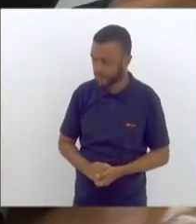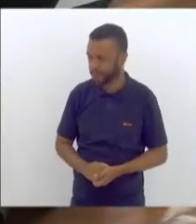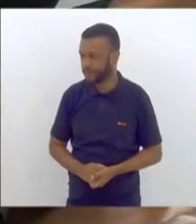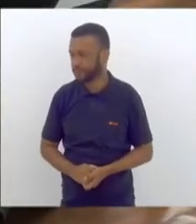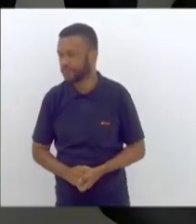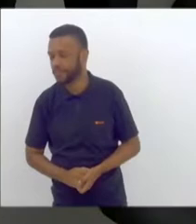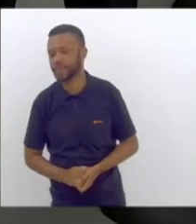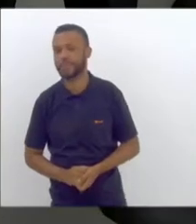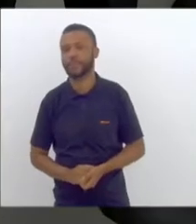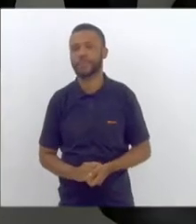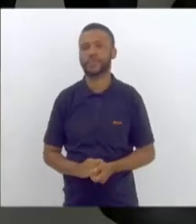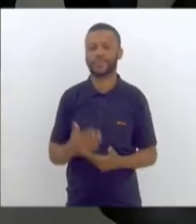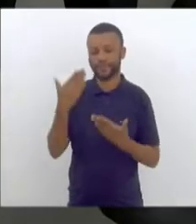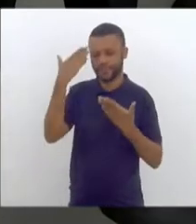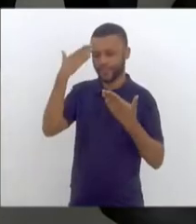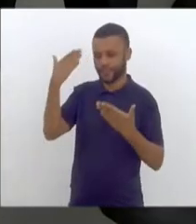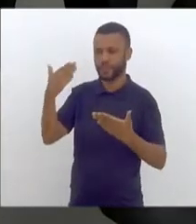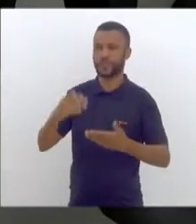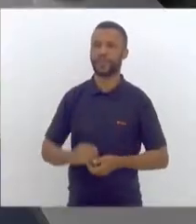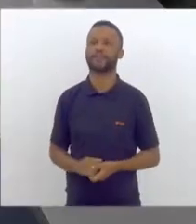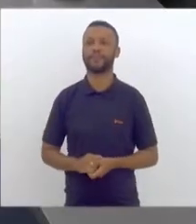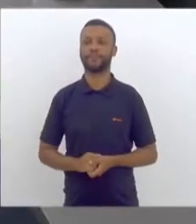é isso muito obrigada